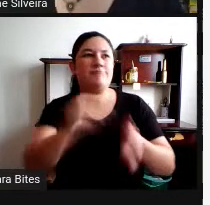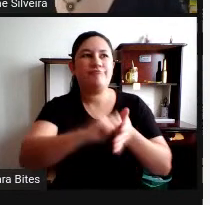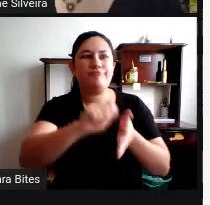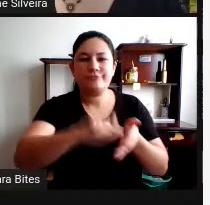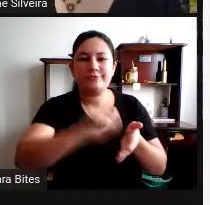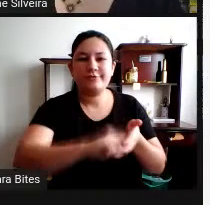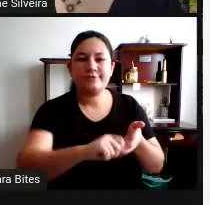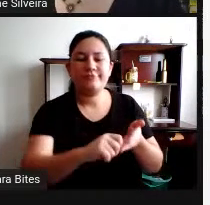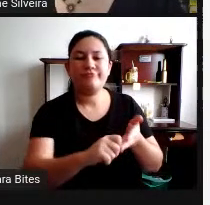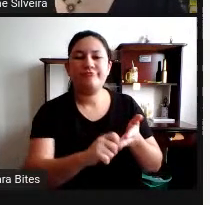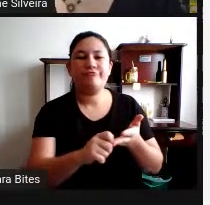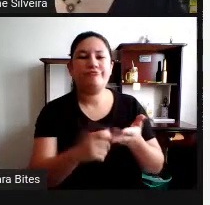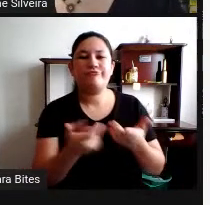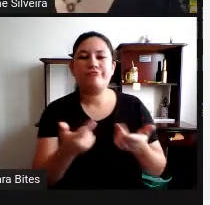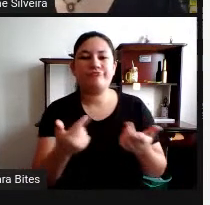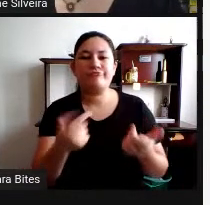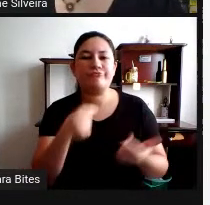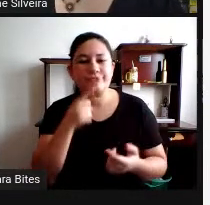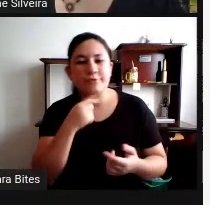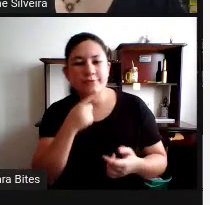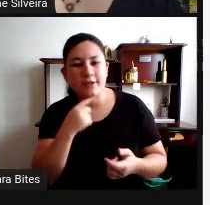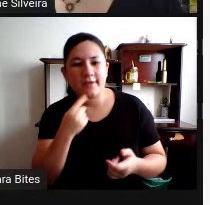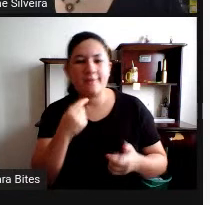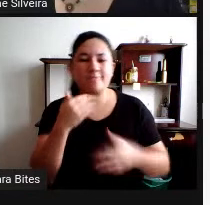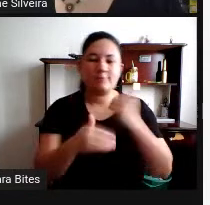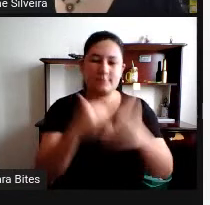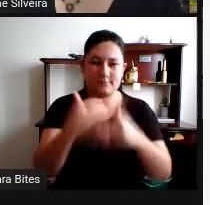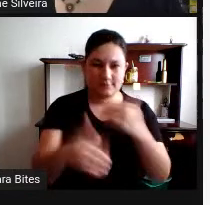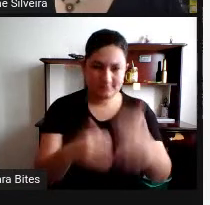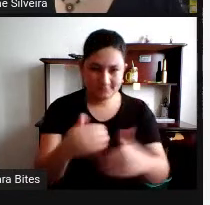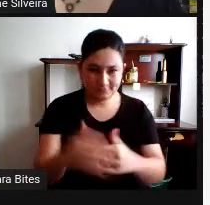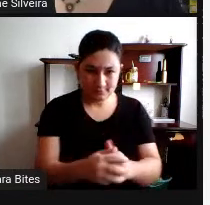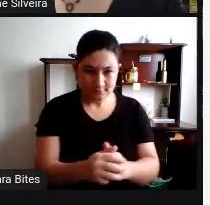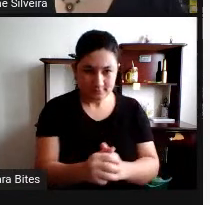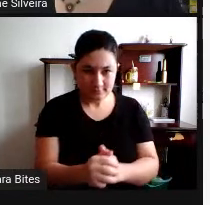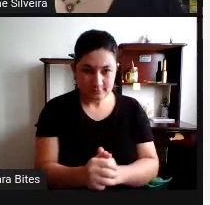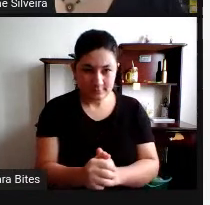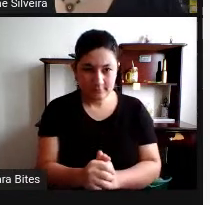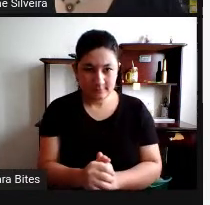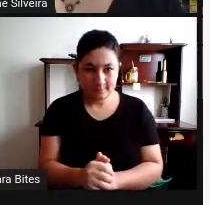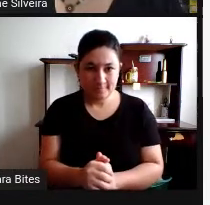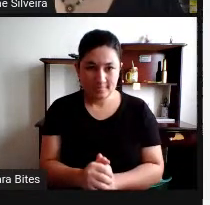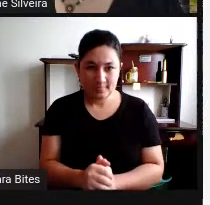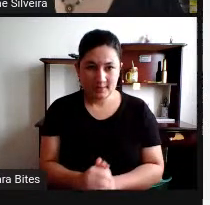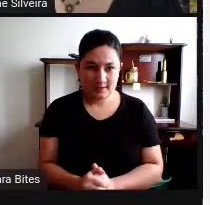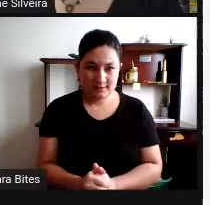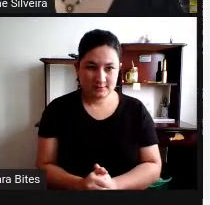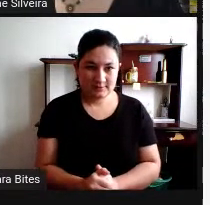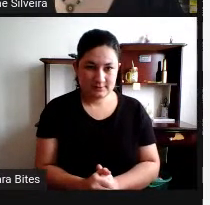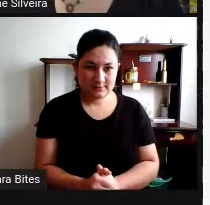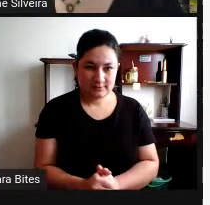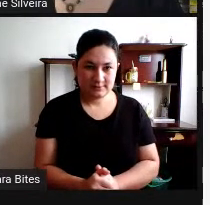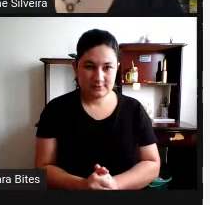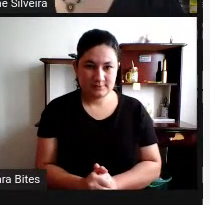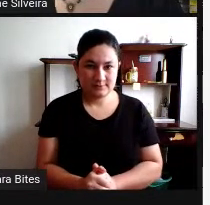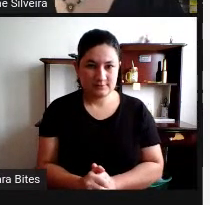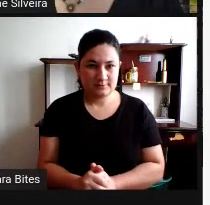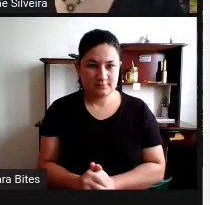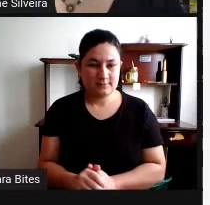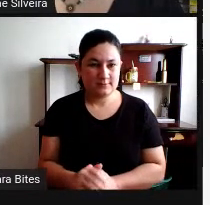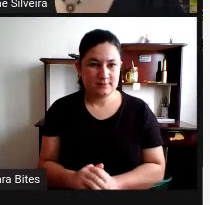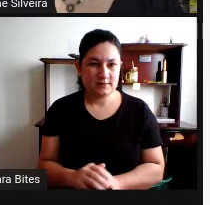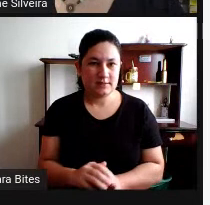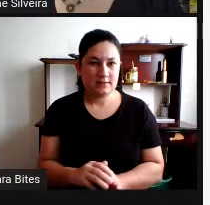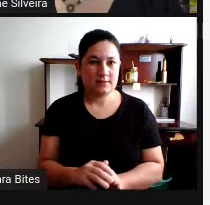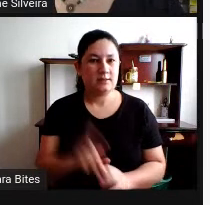Já em O Amor da Língua de Mioner, é importante considerar que ele levanta, Mioner levanta explicitamente a